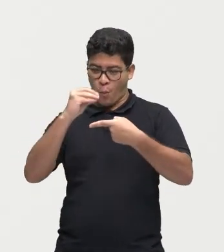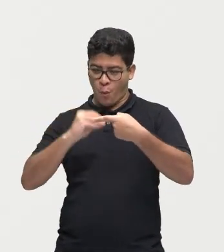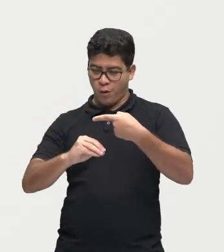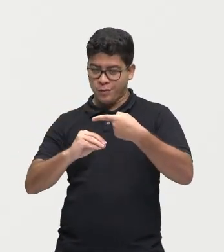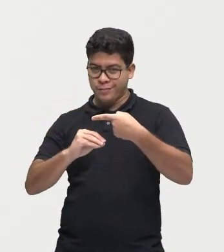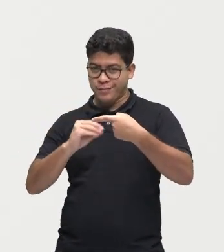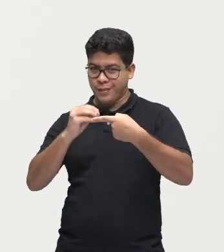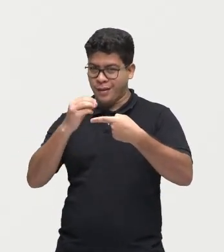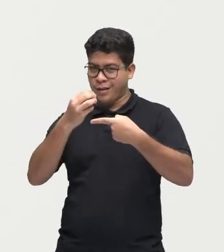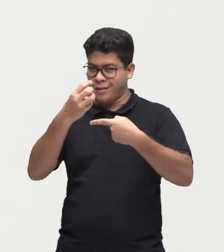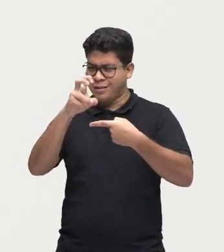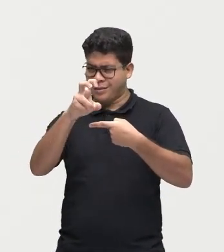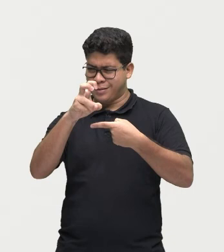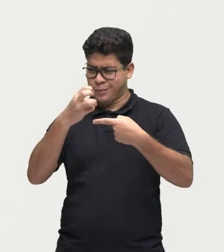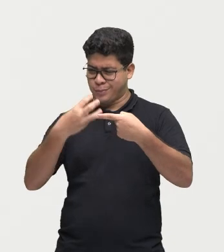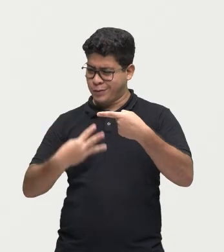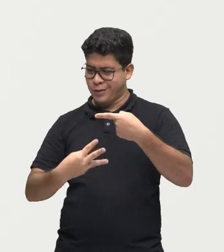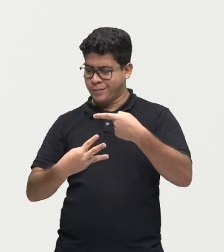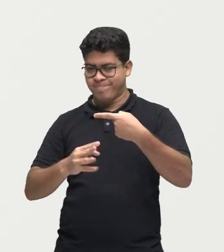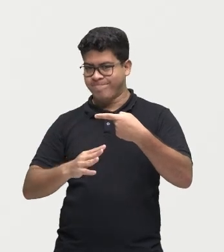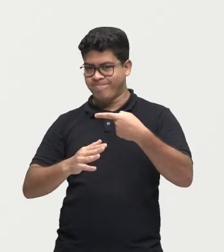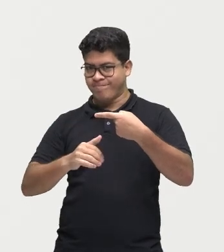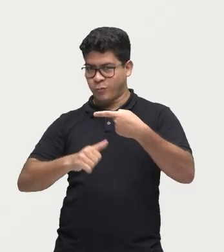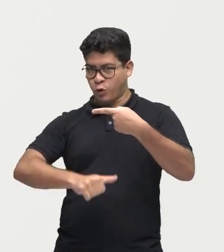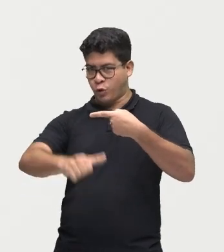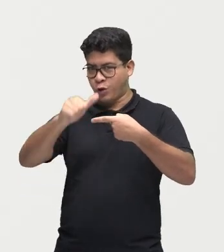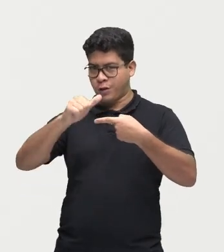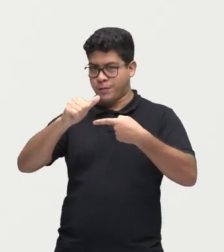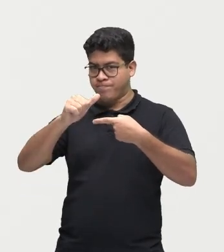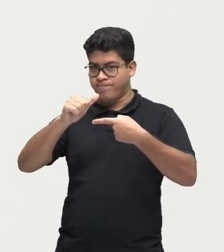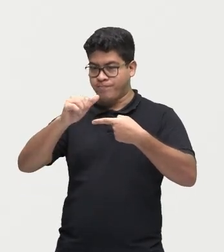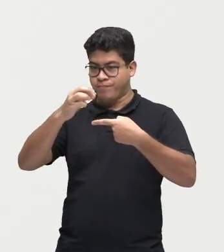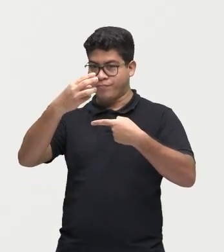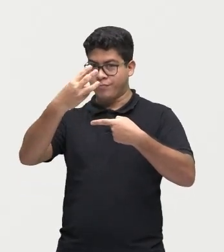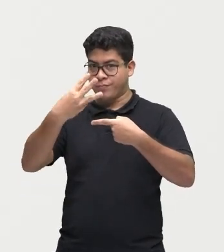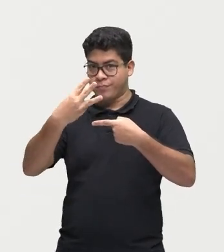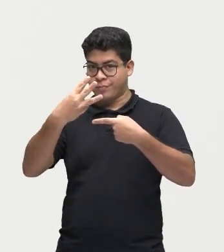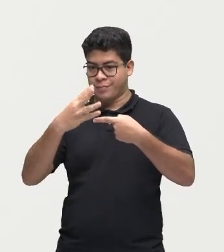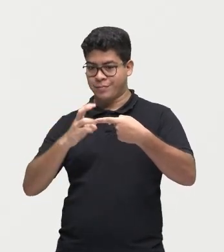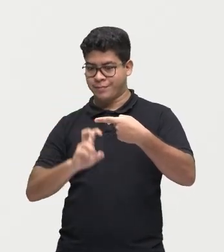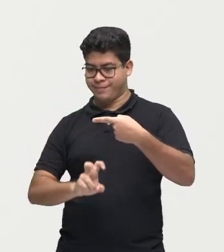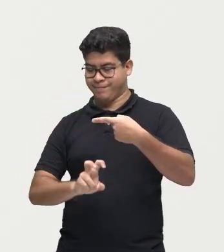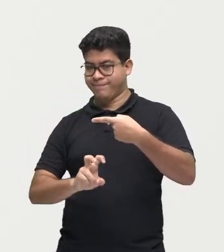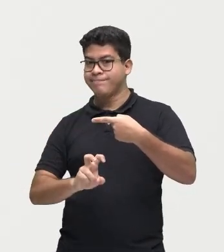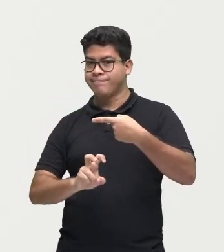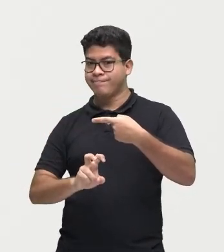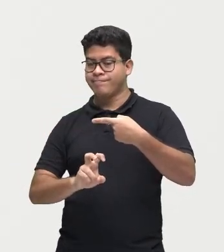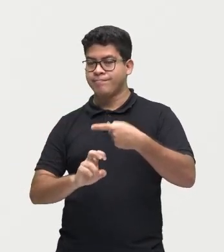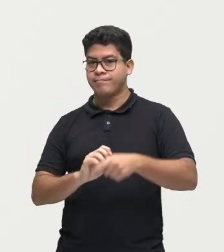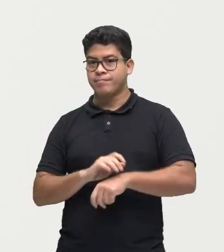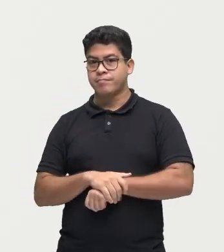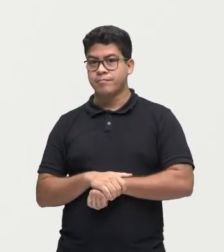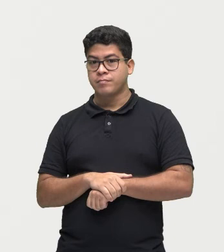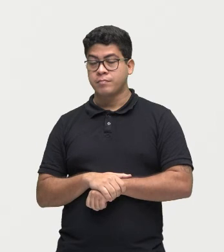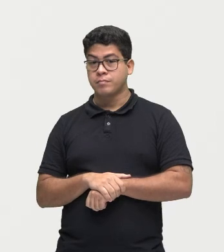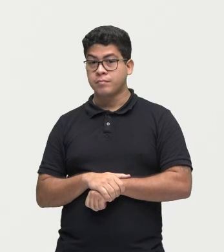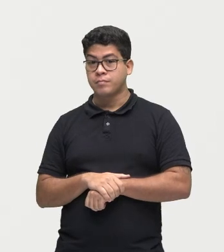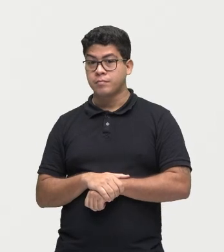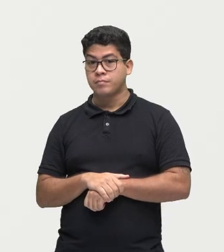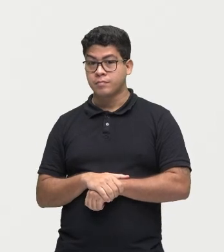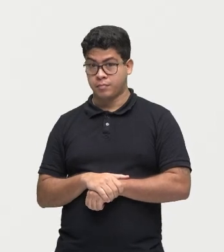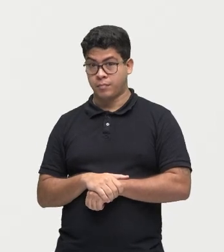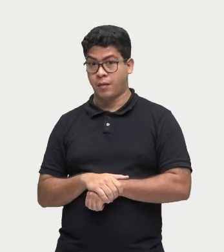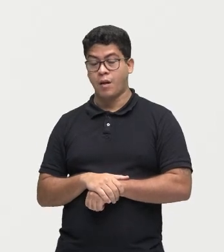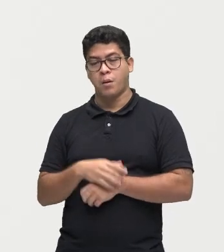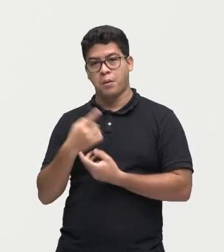3, ficou aqui o 3 sobre 5. E agora a gente só resolve. Multiplicando 600 por 3, isso